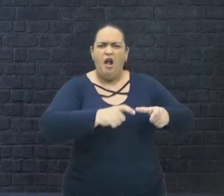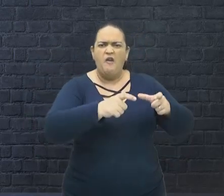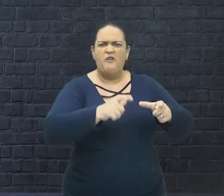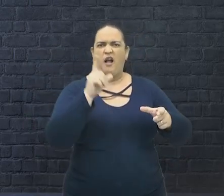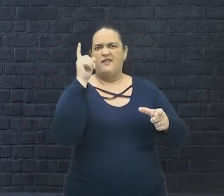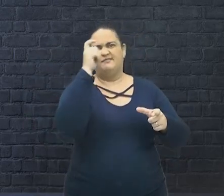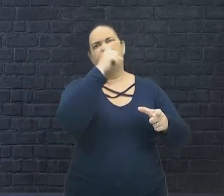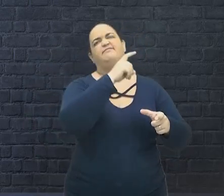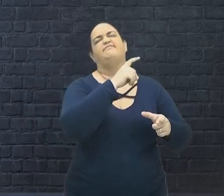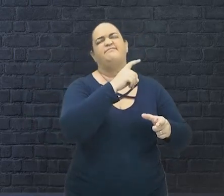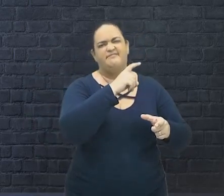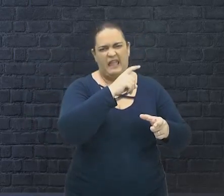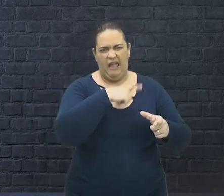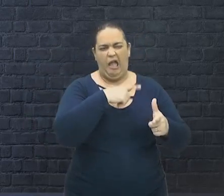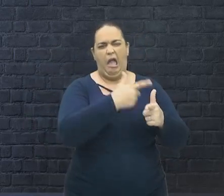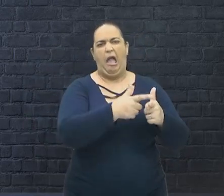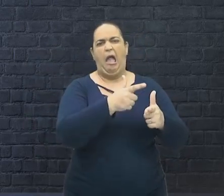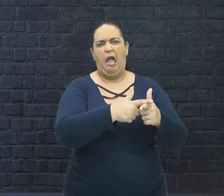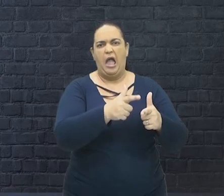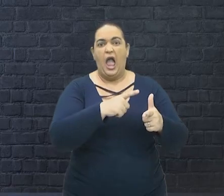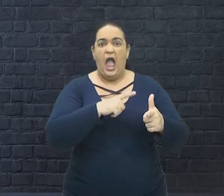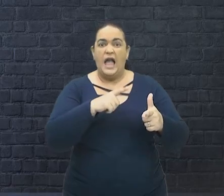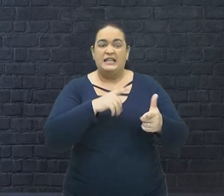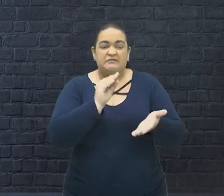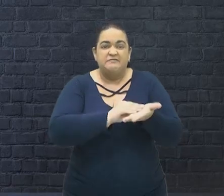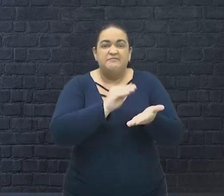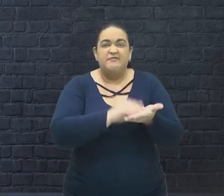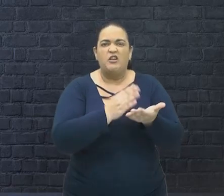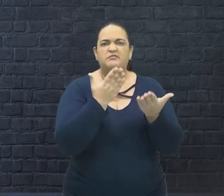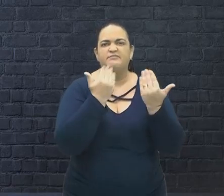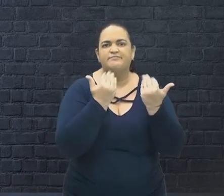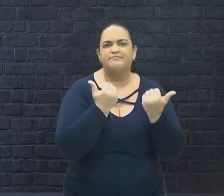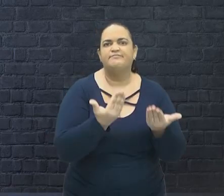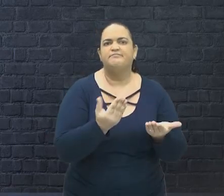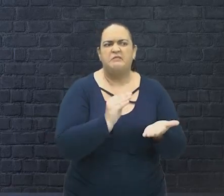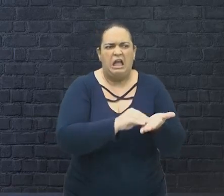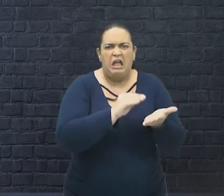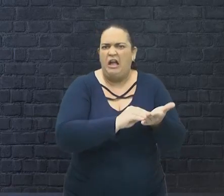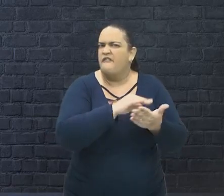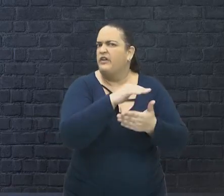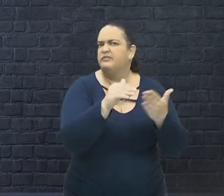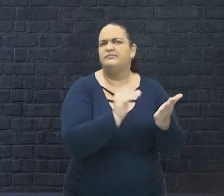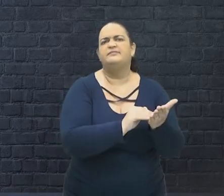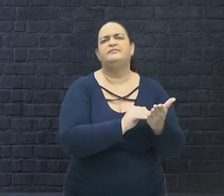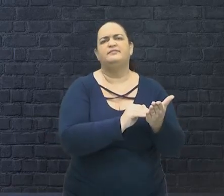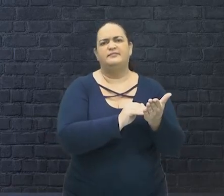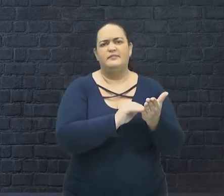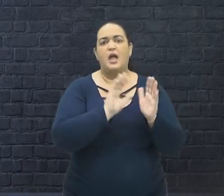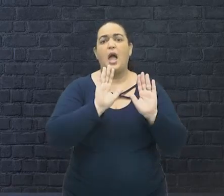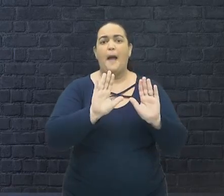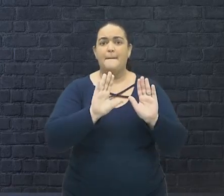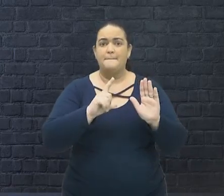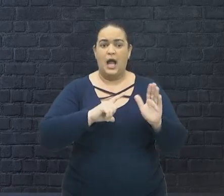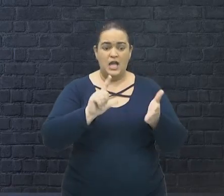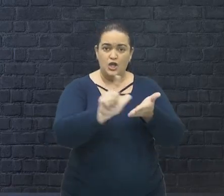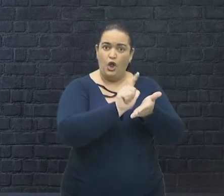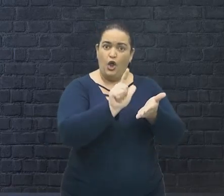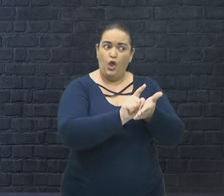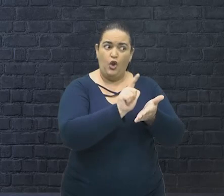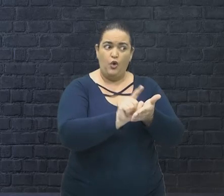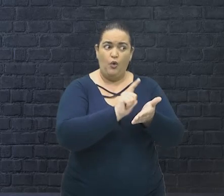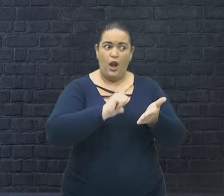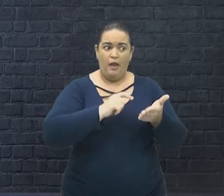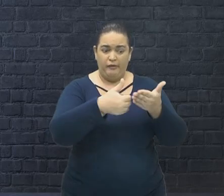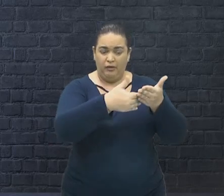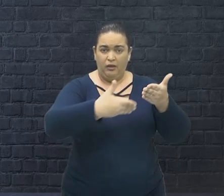se viver, passando privação e fome. Né? No entanto, e em várias partes, né, do